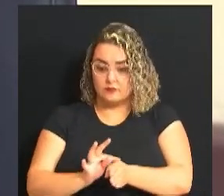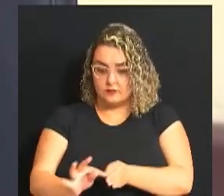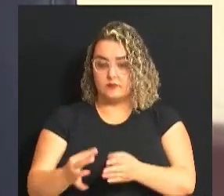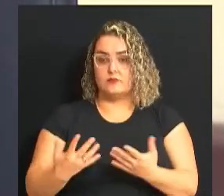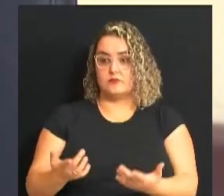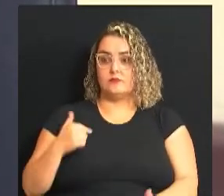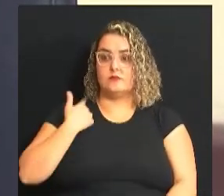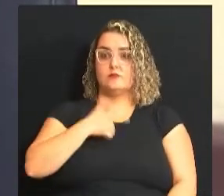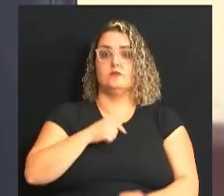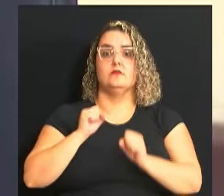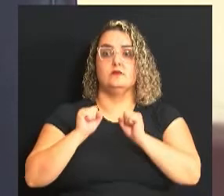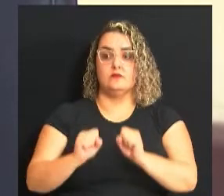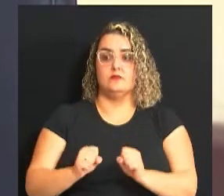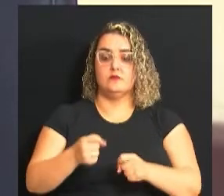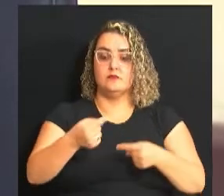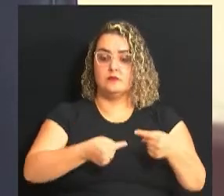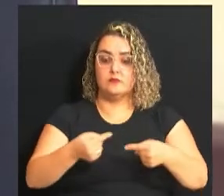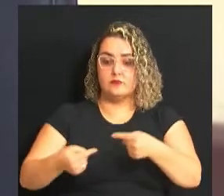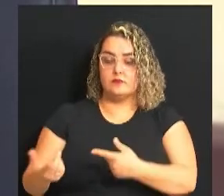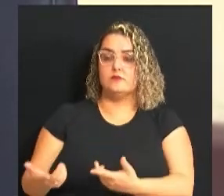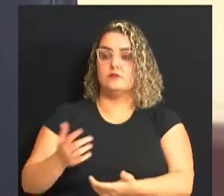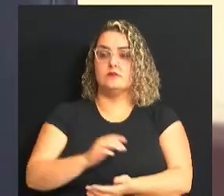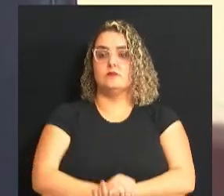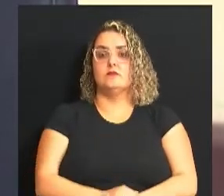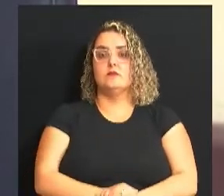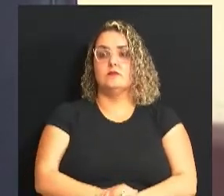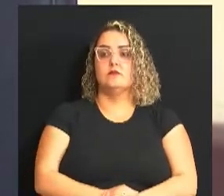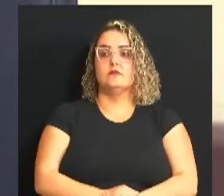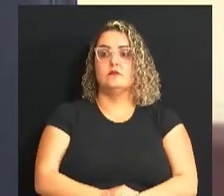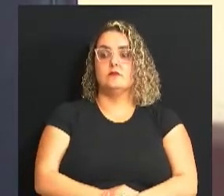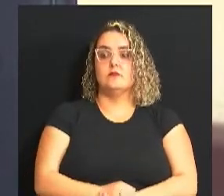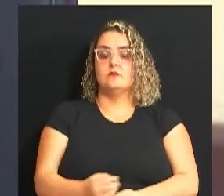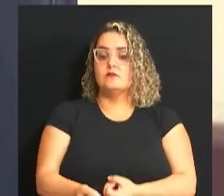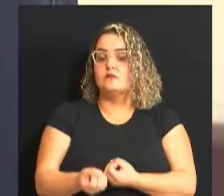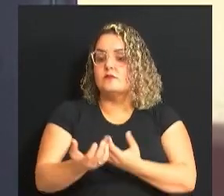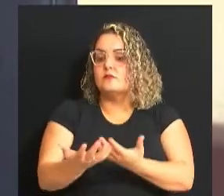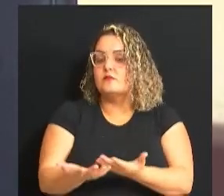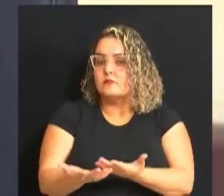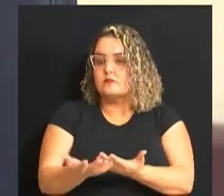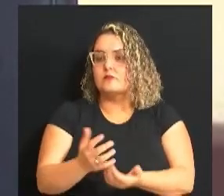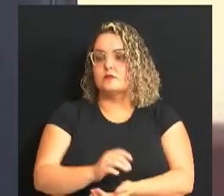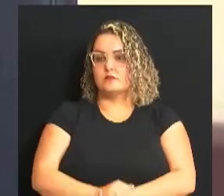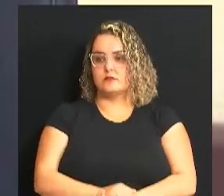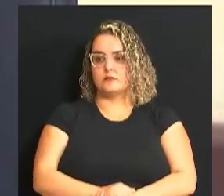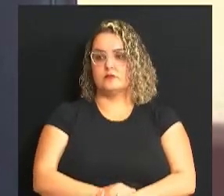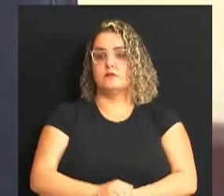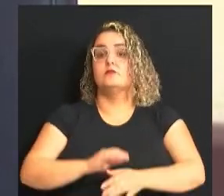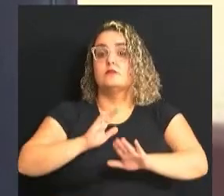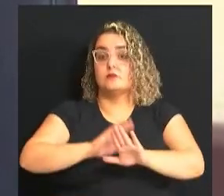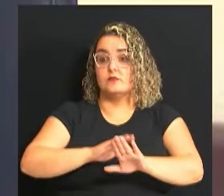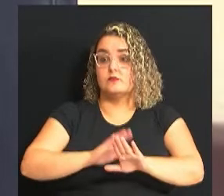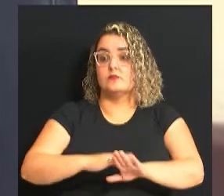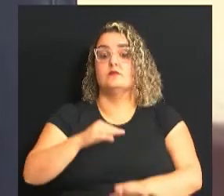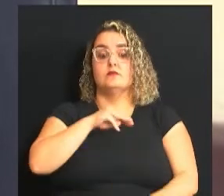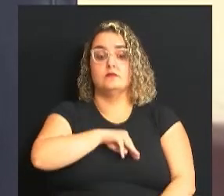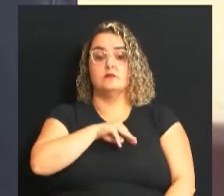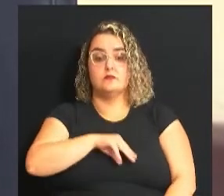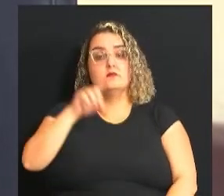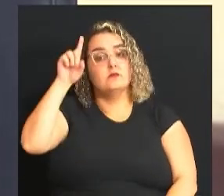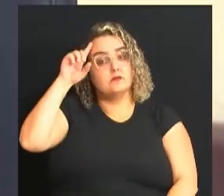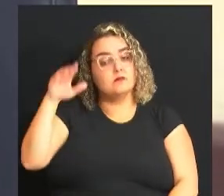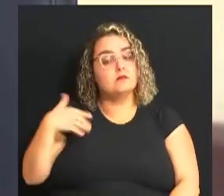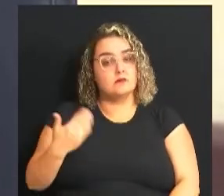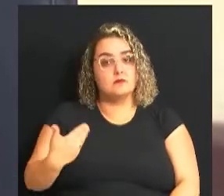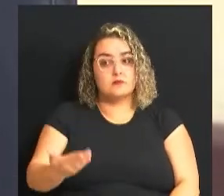nós pudemos ali debater e eles expressarem ali a função, a tarefa no cotidiano